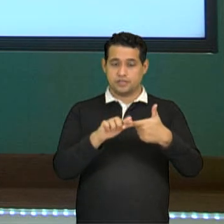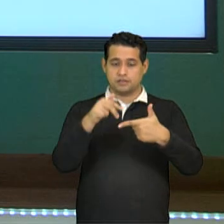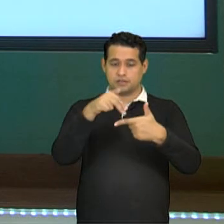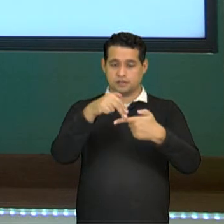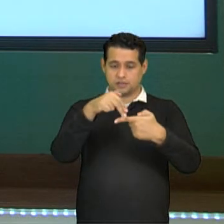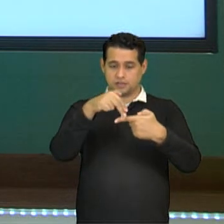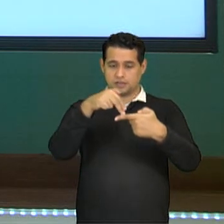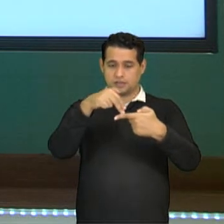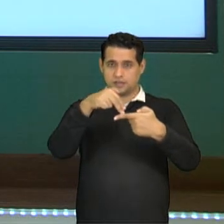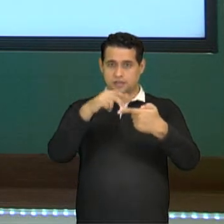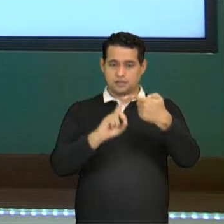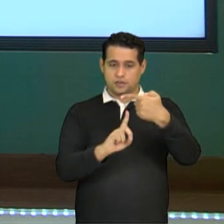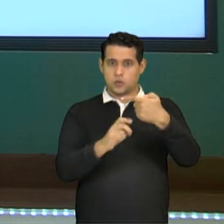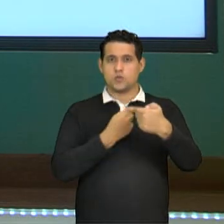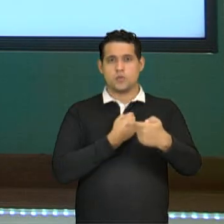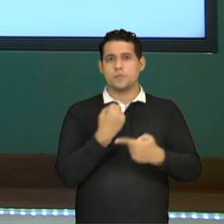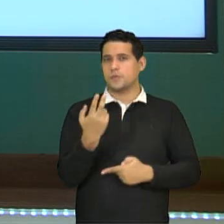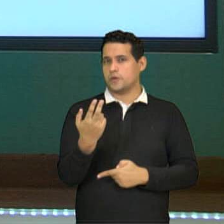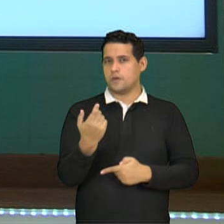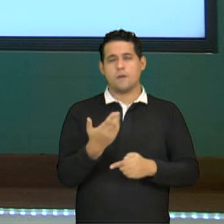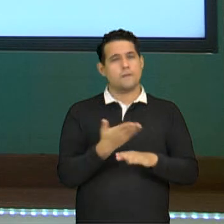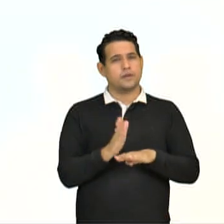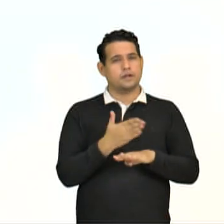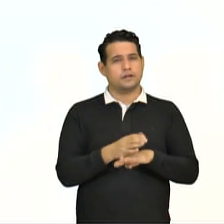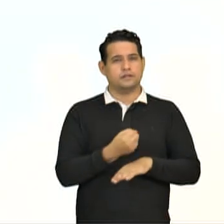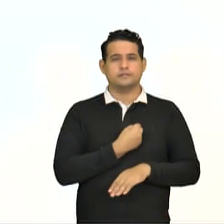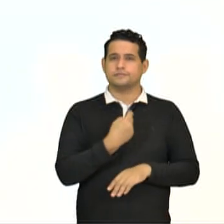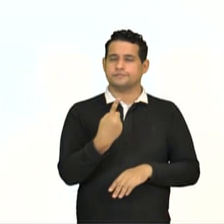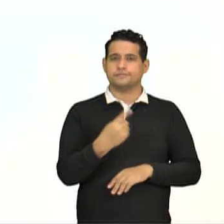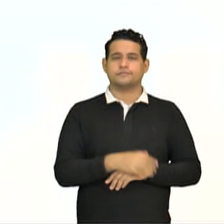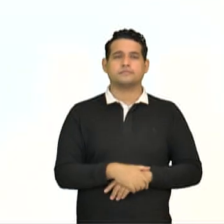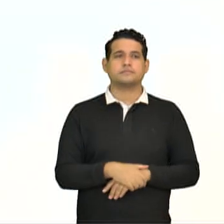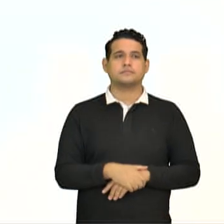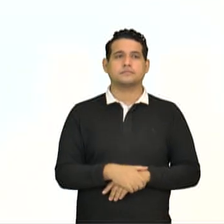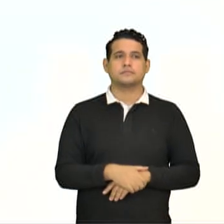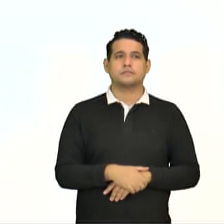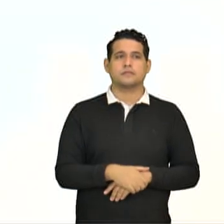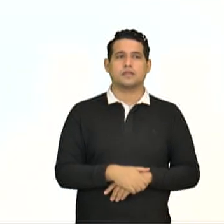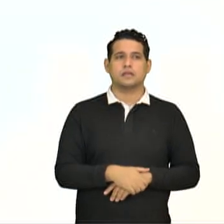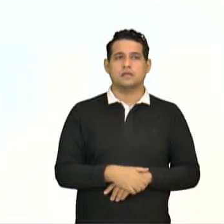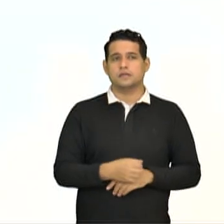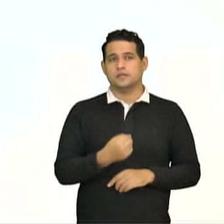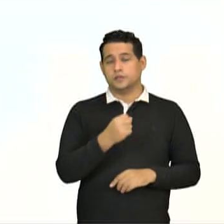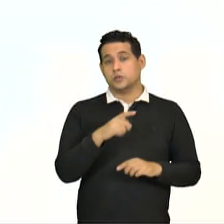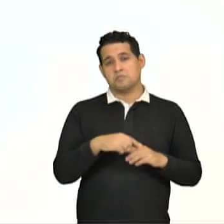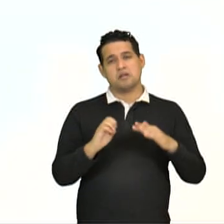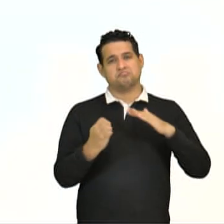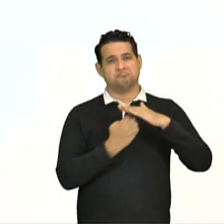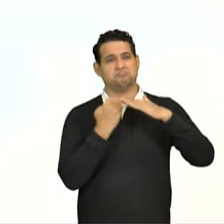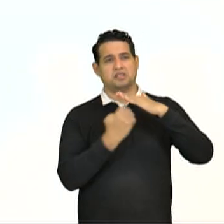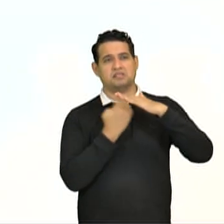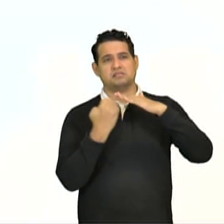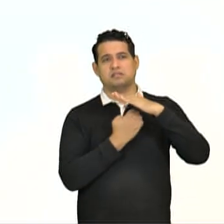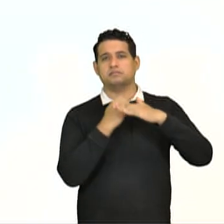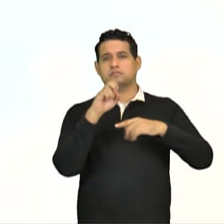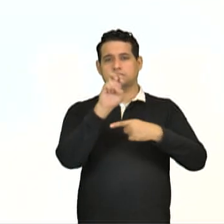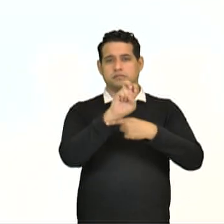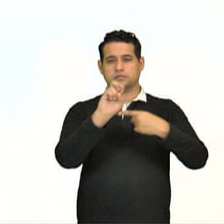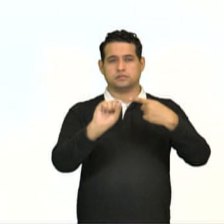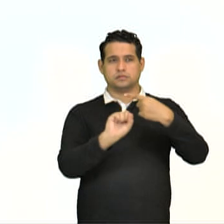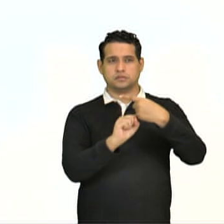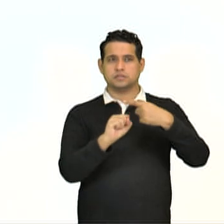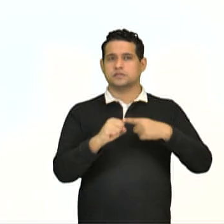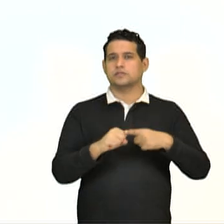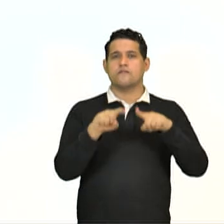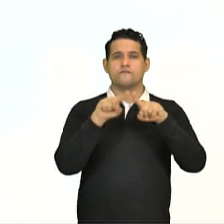ok? Então, vamos para o praticando 1. Numa empresa, 5/8 dos funcionários chegam ao